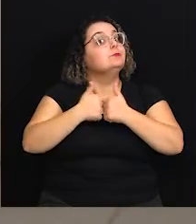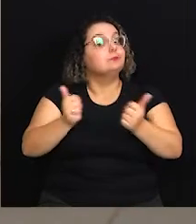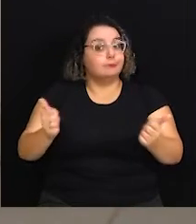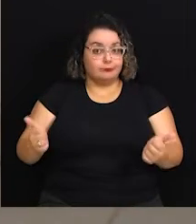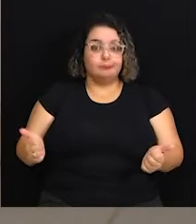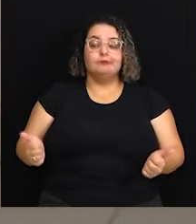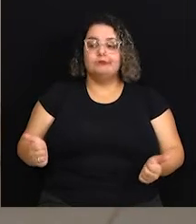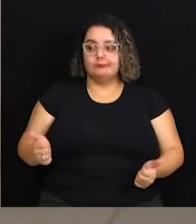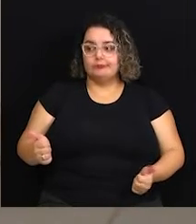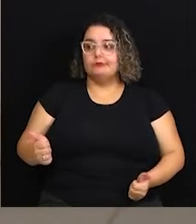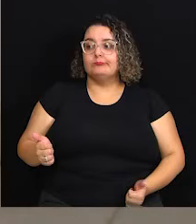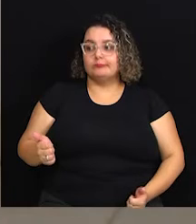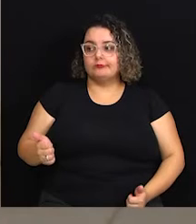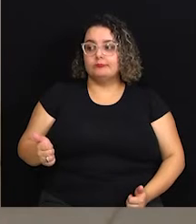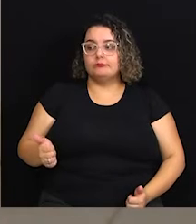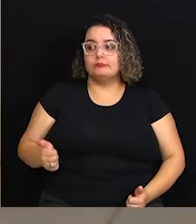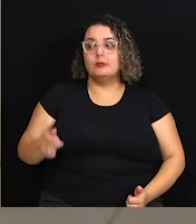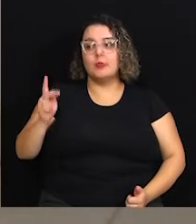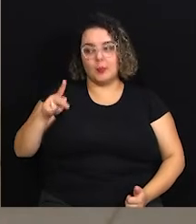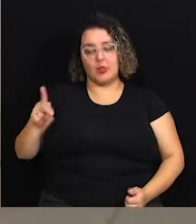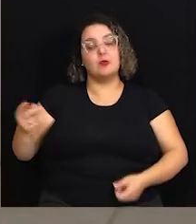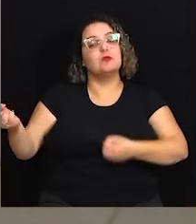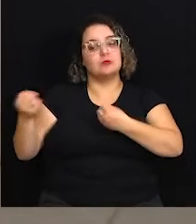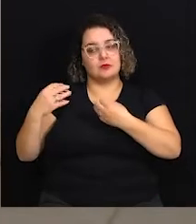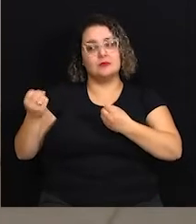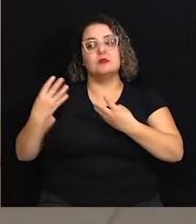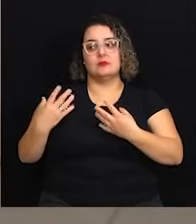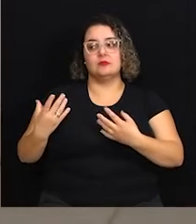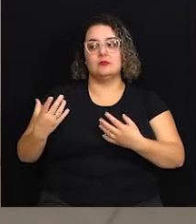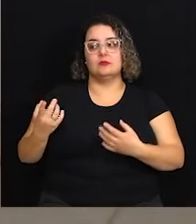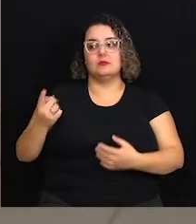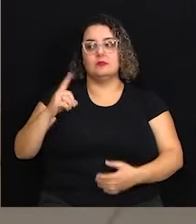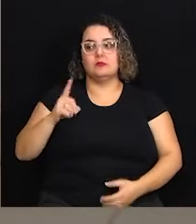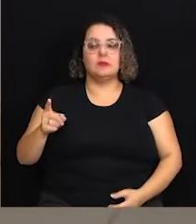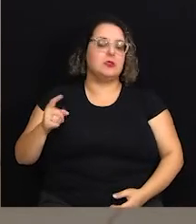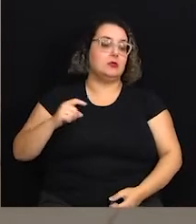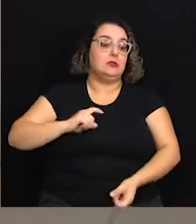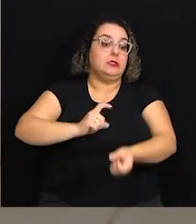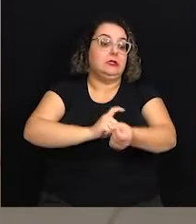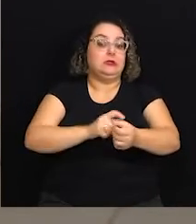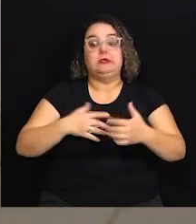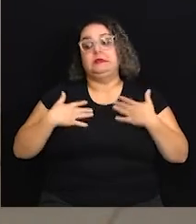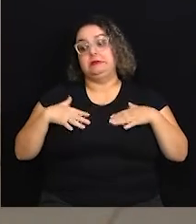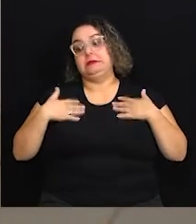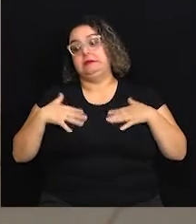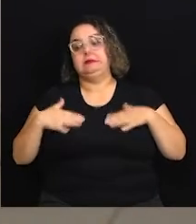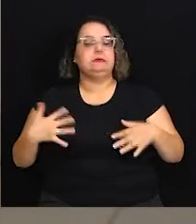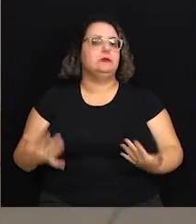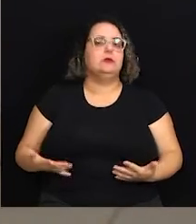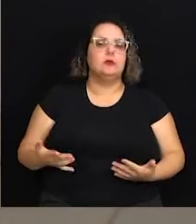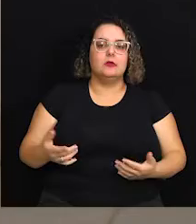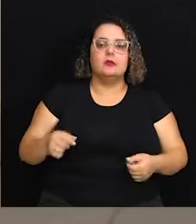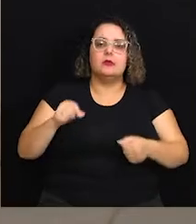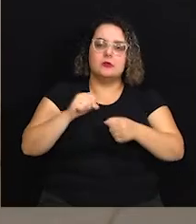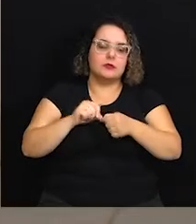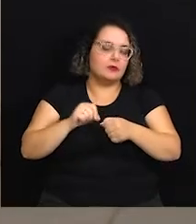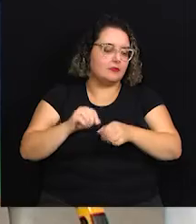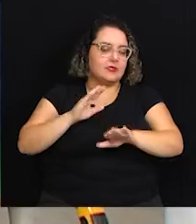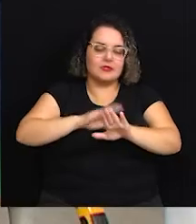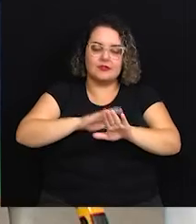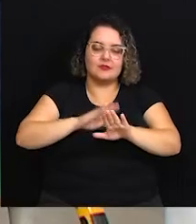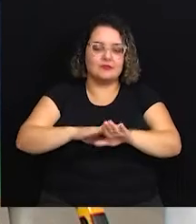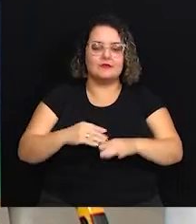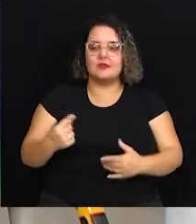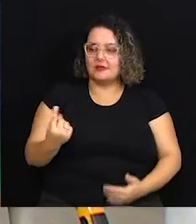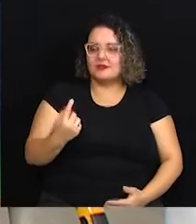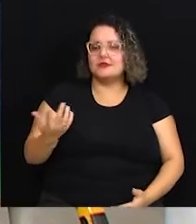ônibus, né? Mas a professora ensina para a gente não ficar nervosa e a gente faz as nossas atividades. Isso é muito legal.